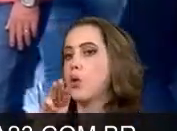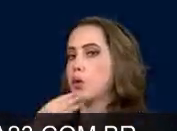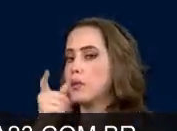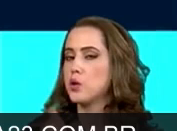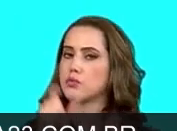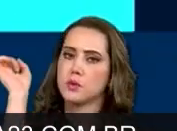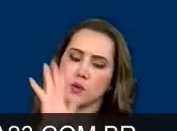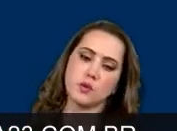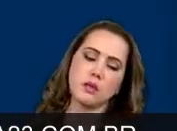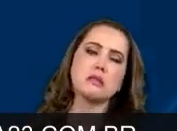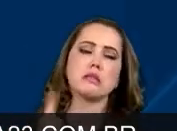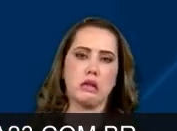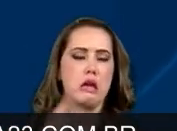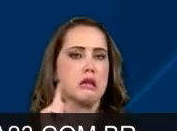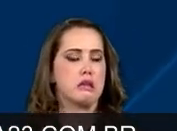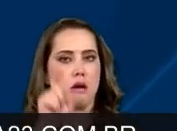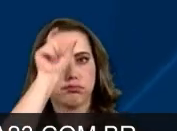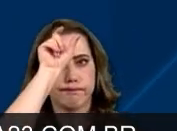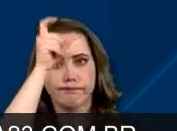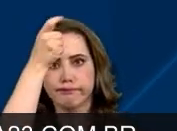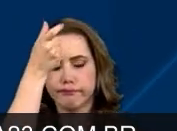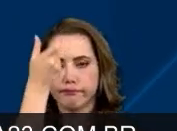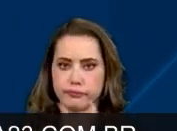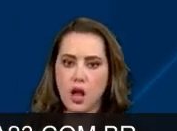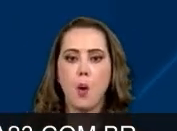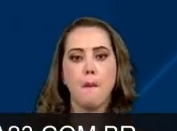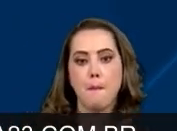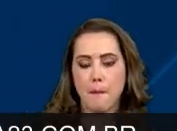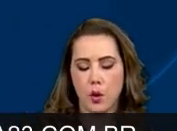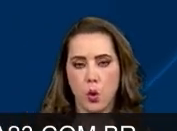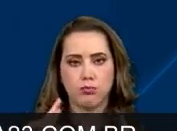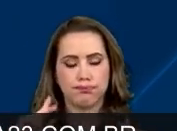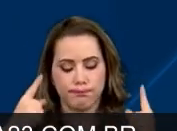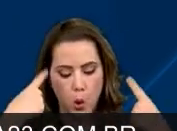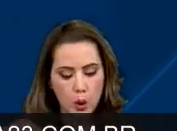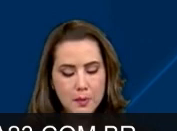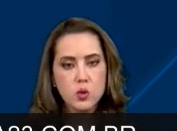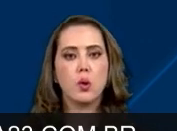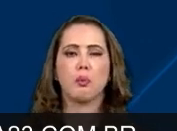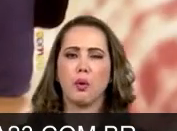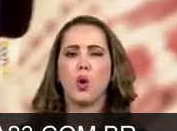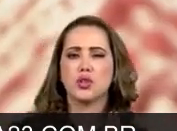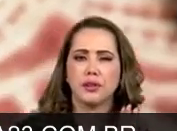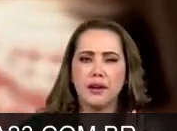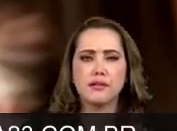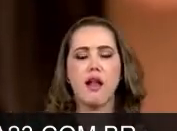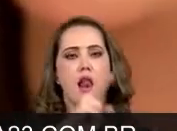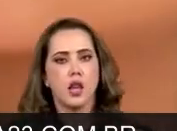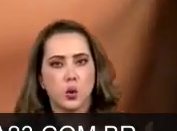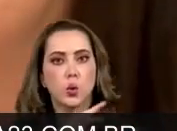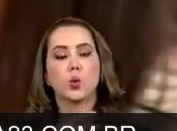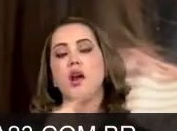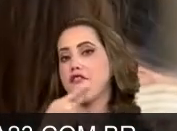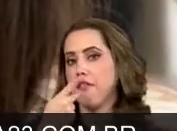de brasileiros e é um transtorno neurobiológico que pode afetar a leitura, a fala e a escrita. A